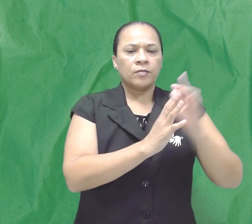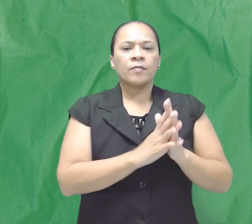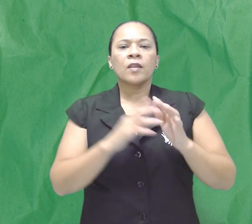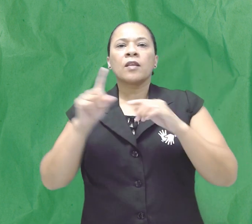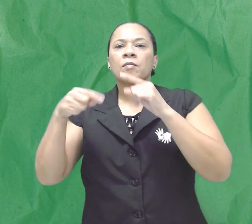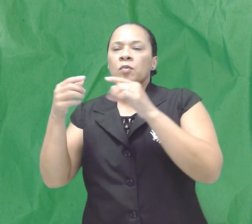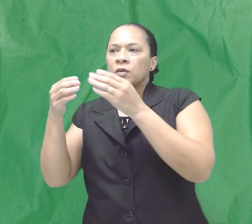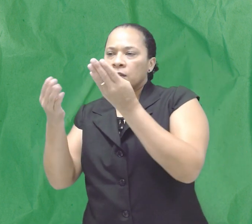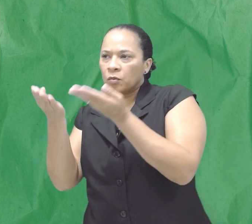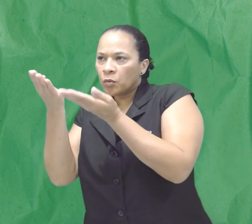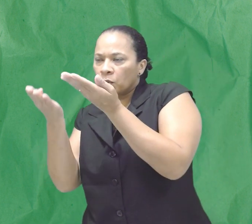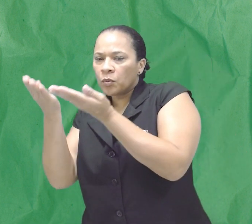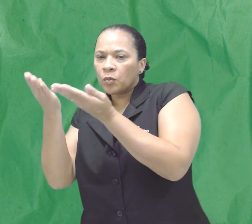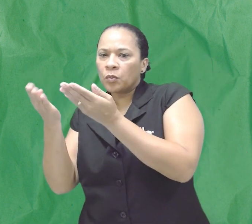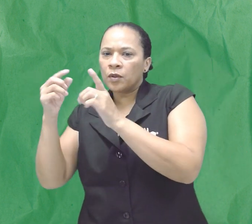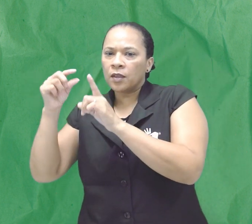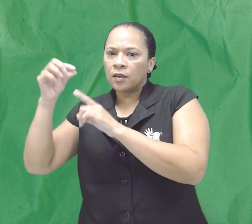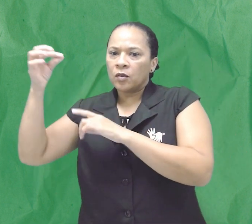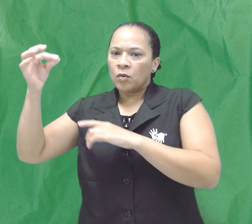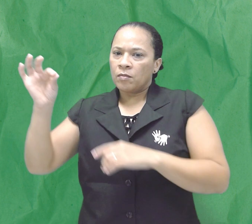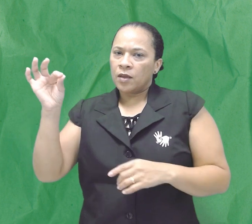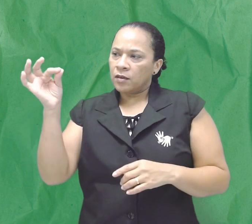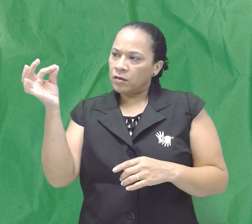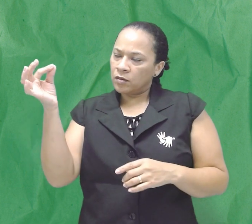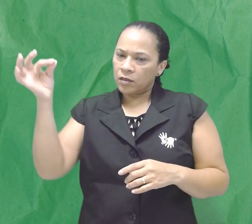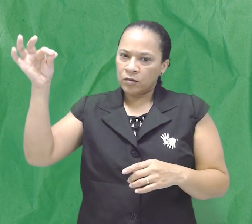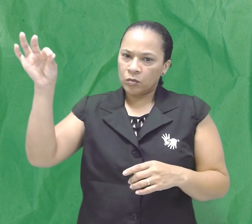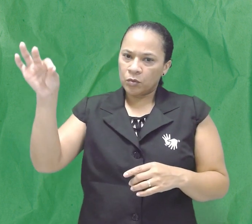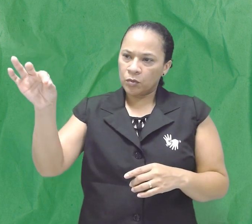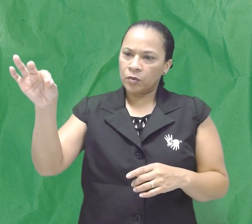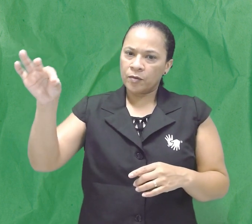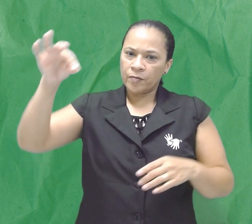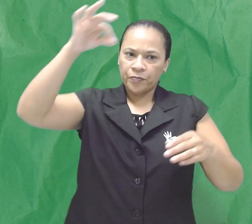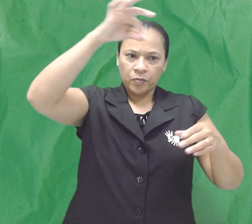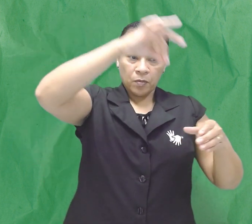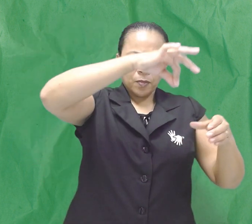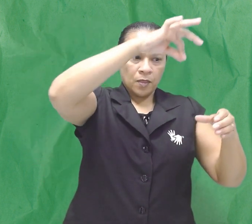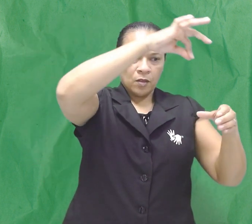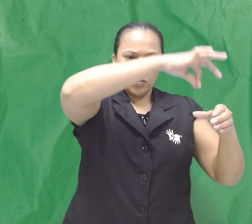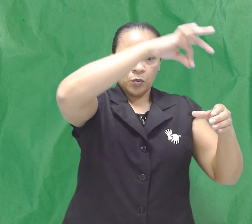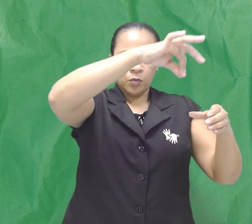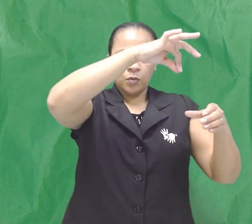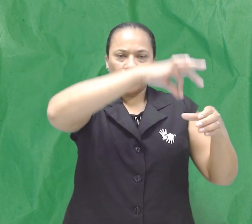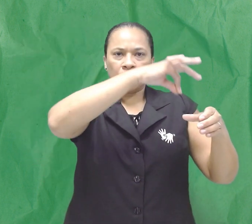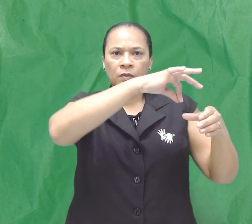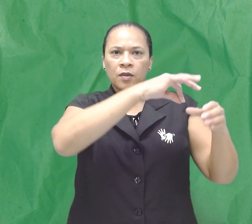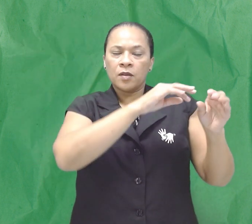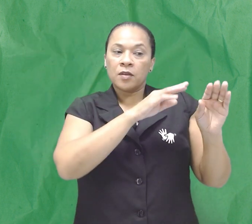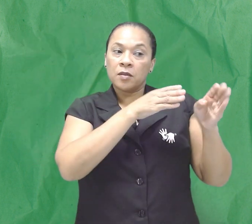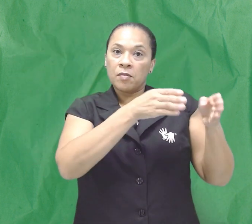para calibrar. No aparelho vai aparecer no visor indicado para você inserir o eletrodo em uma solução